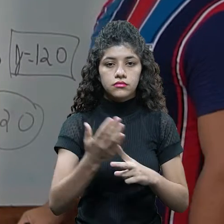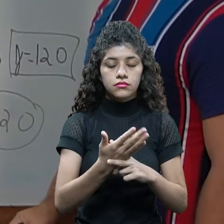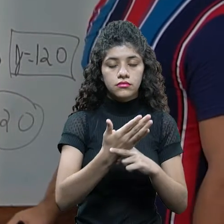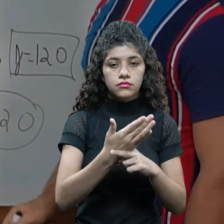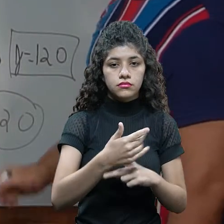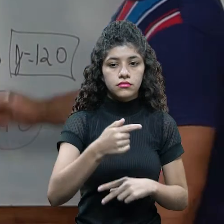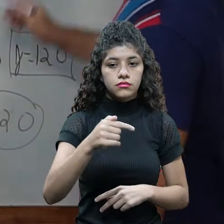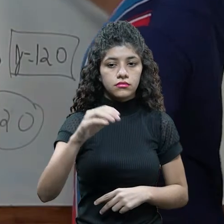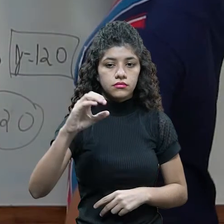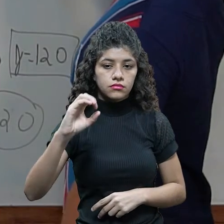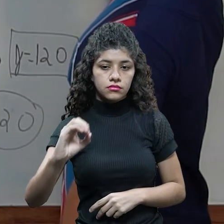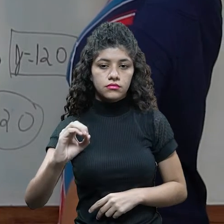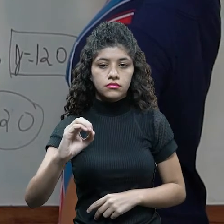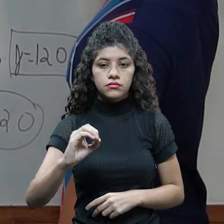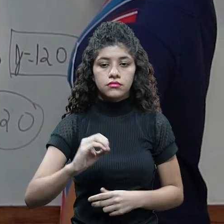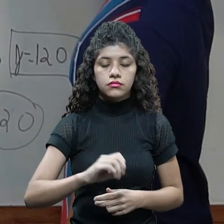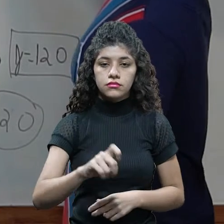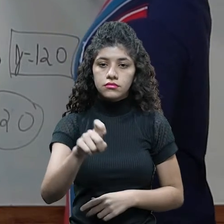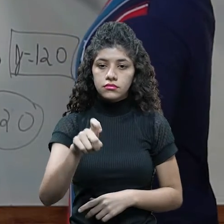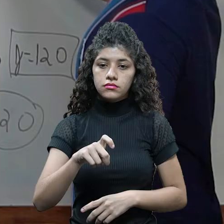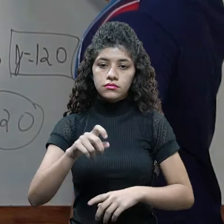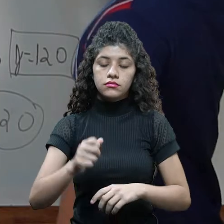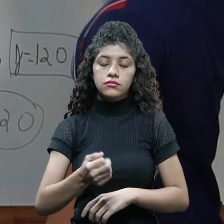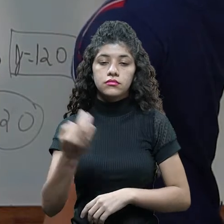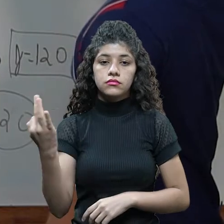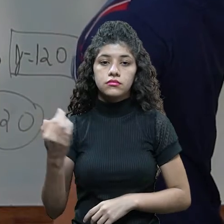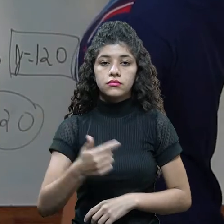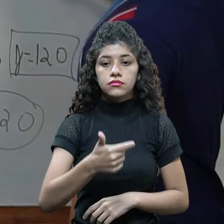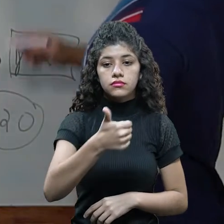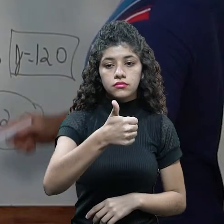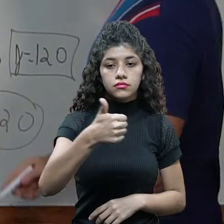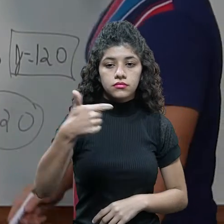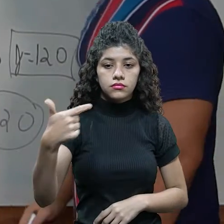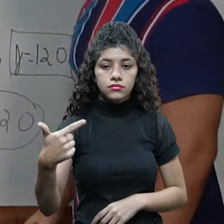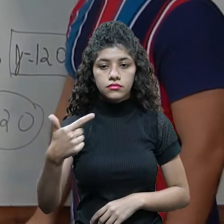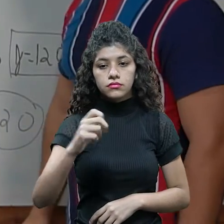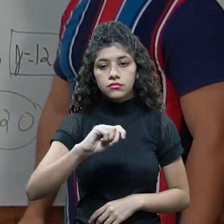por 70. X é igual a quanto? A